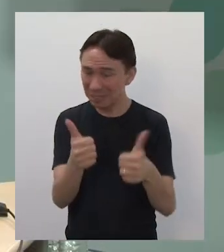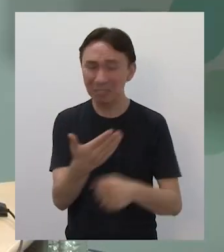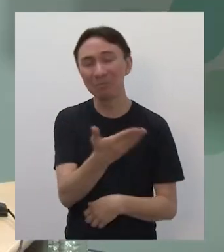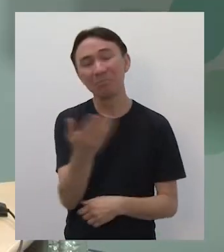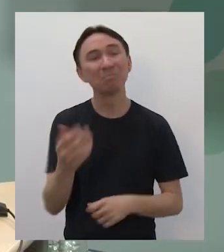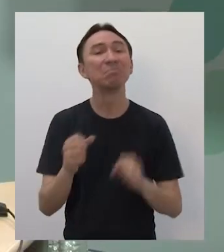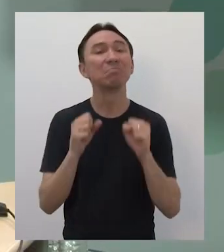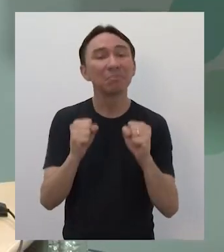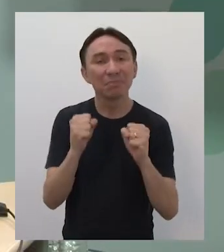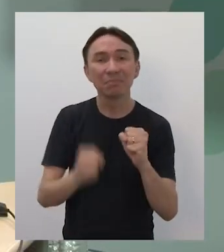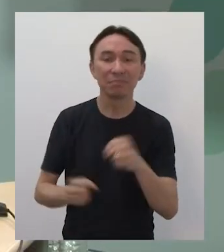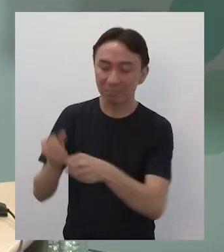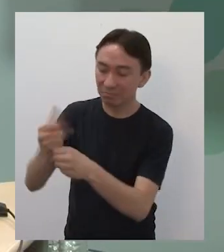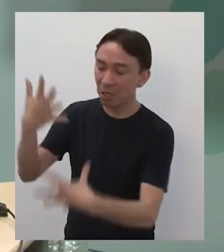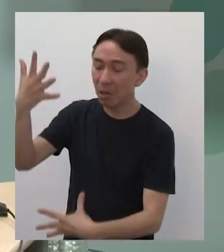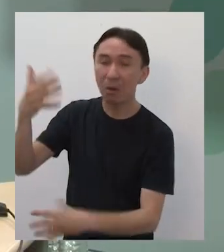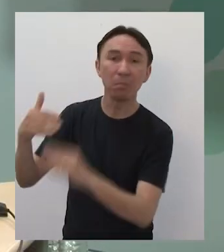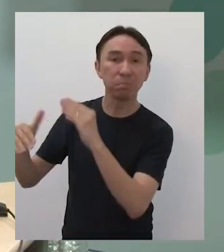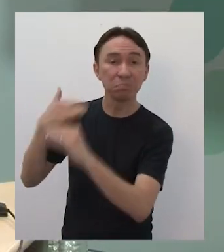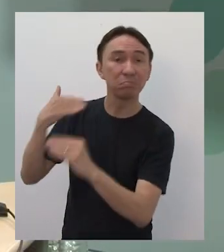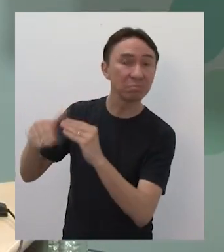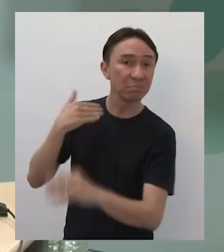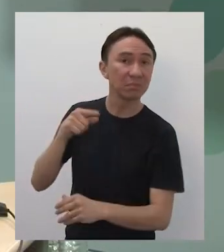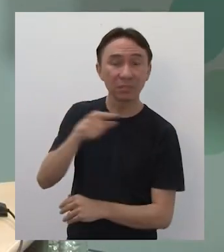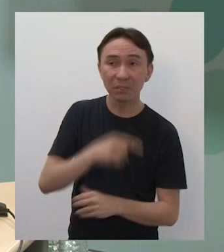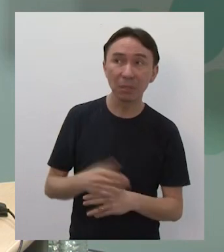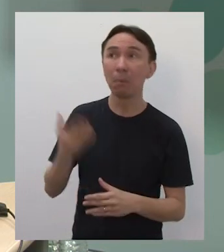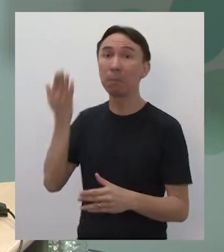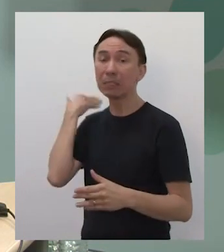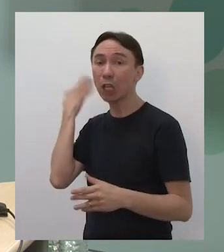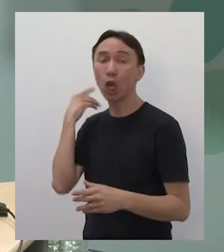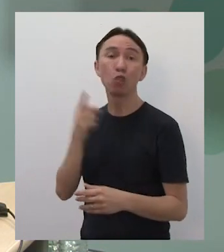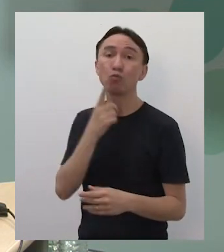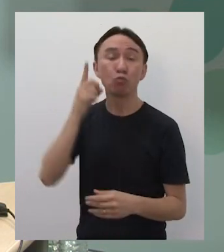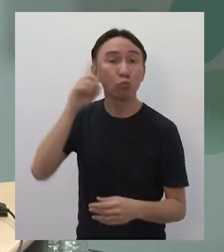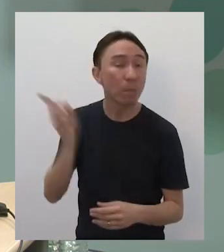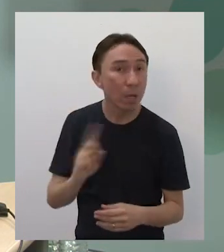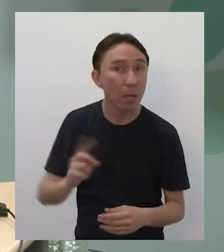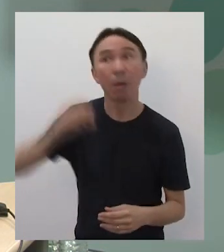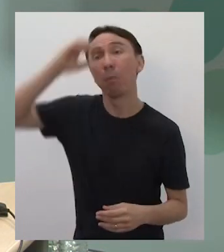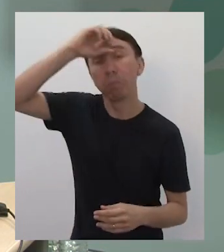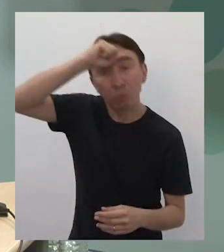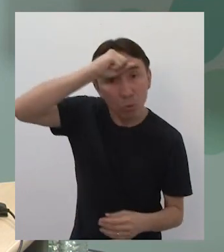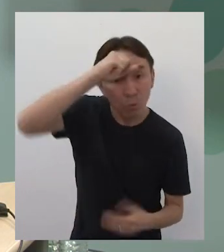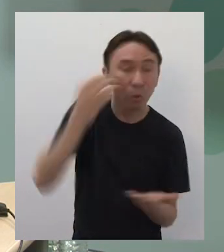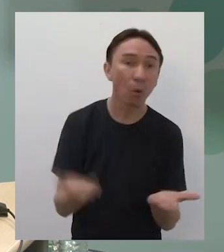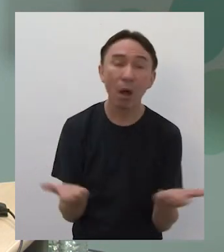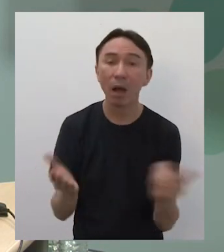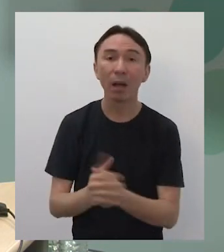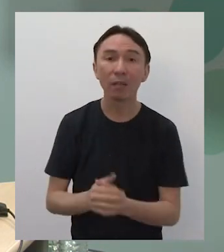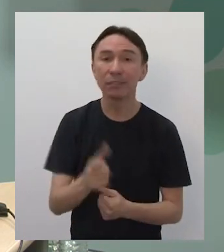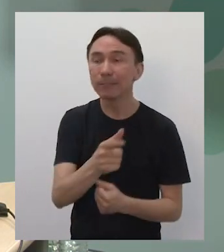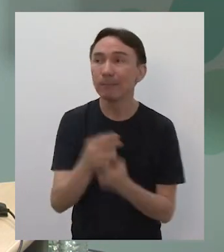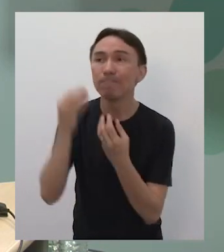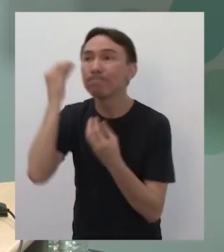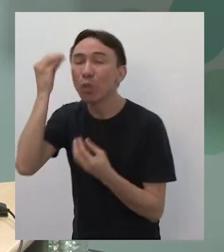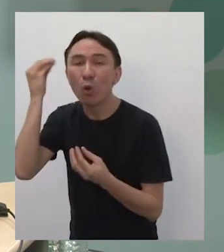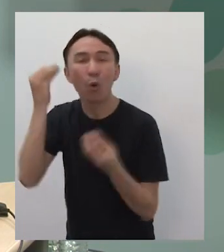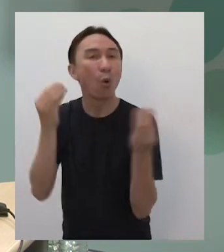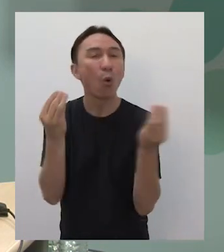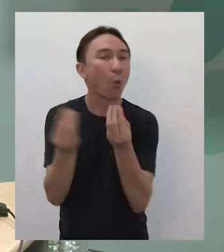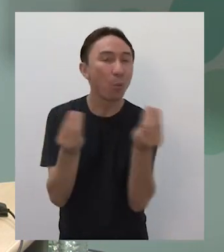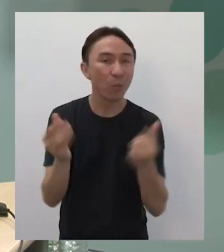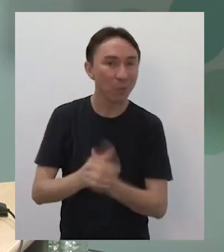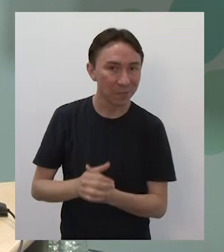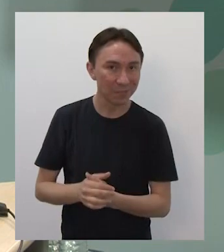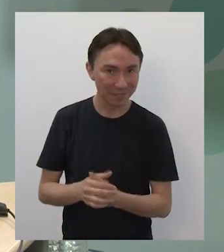aí o que você aprendeu que você também não sabia, qual foi a sua sensação, essa experiência. Então, conte para a gente e enriqueça também a